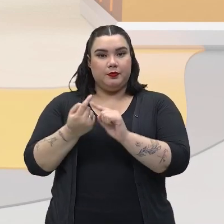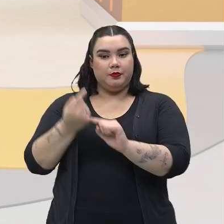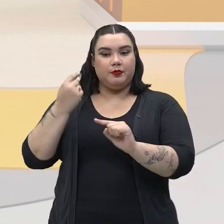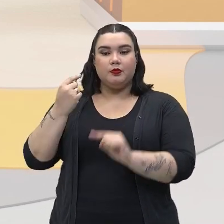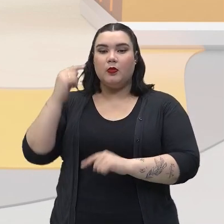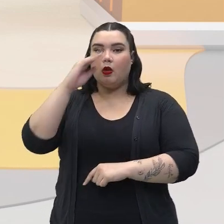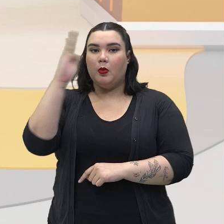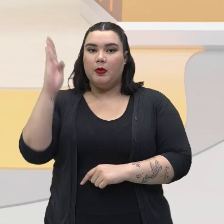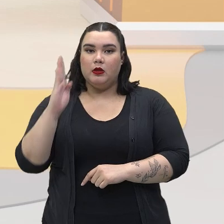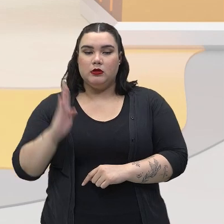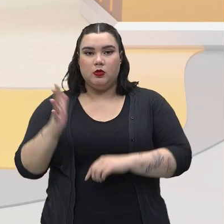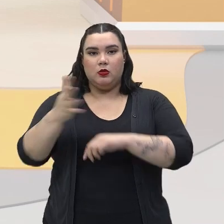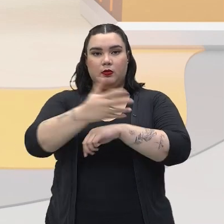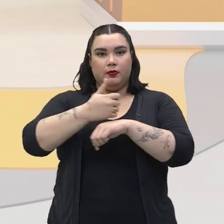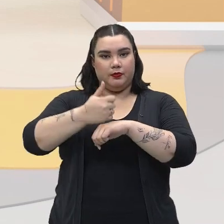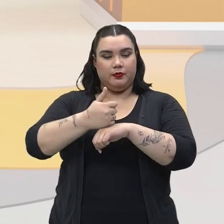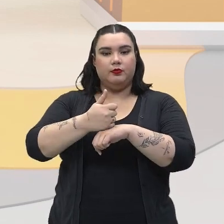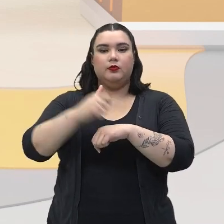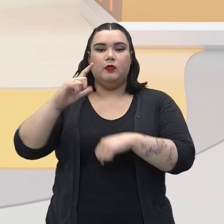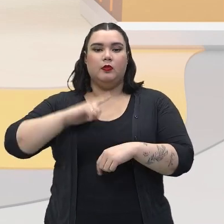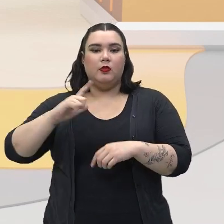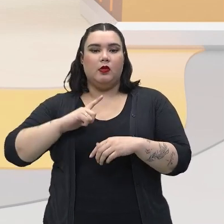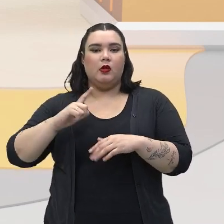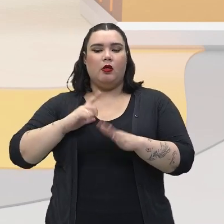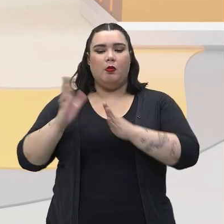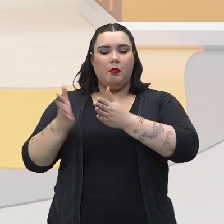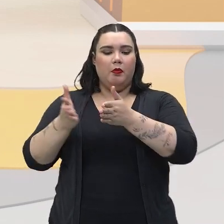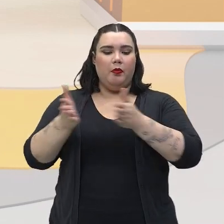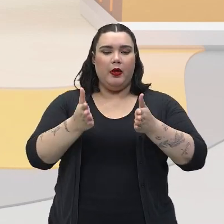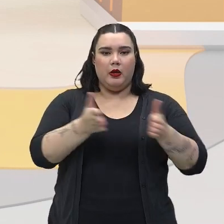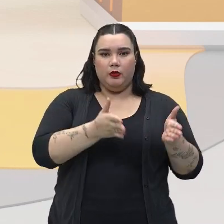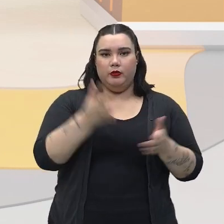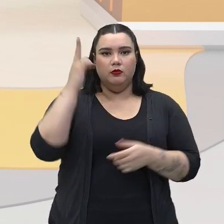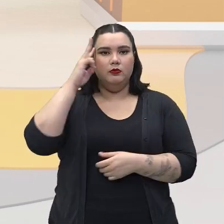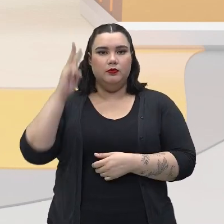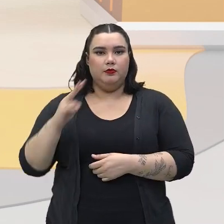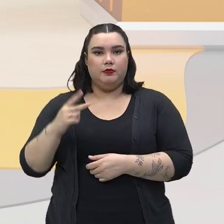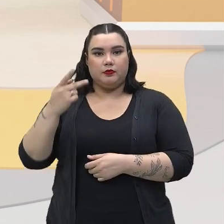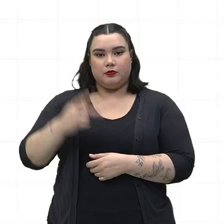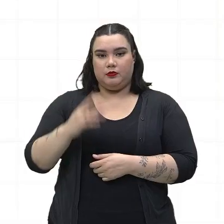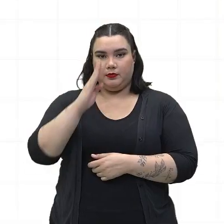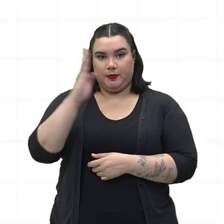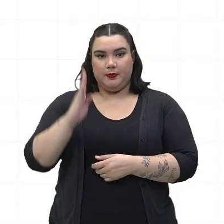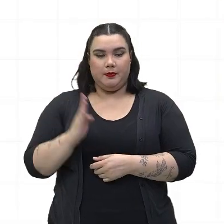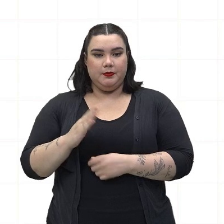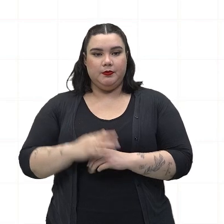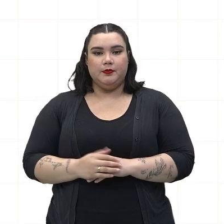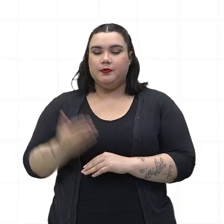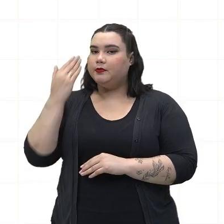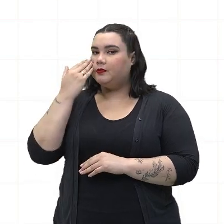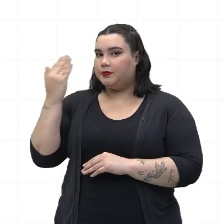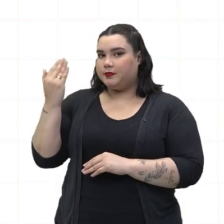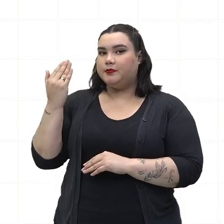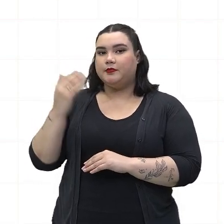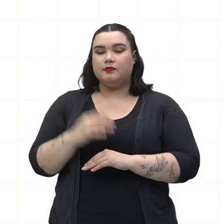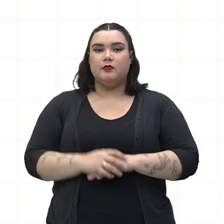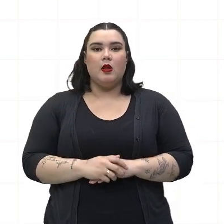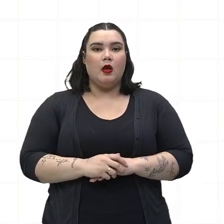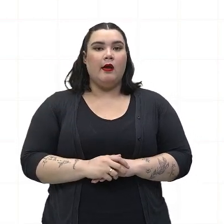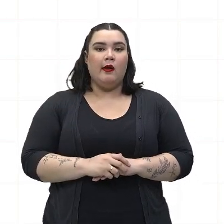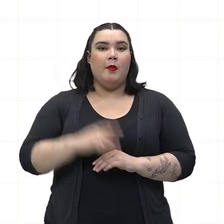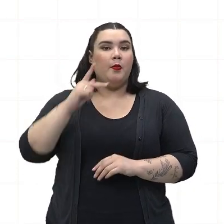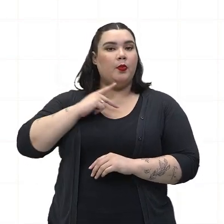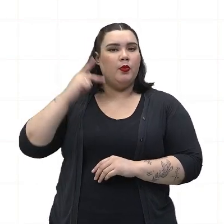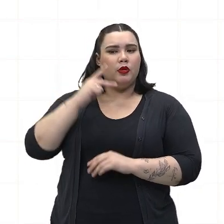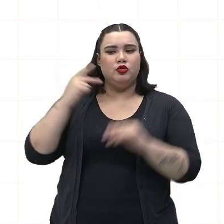Brasil colonial, né? Perpassando por algumas outras fases da história do Brasil. Então vamos lá? As políticas indigenistas